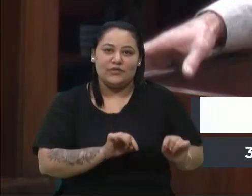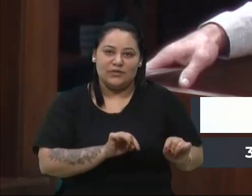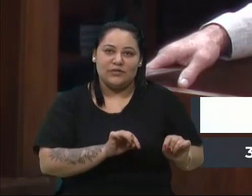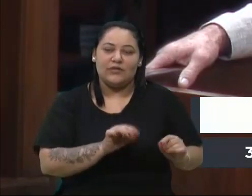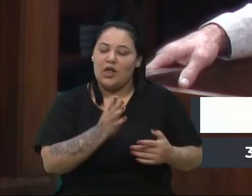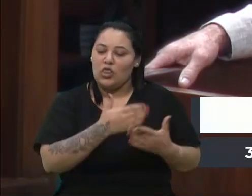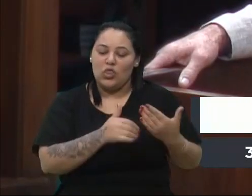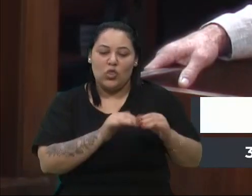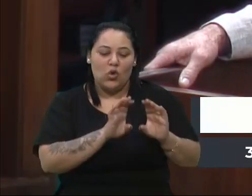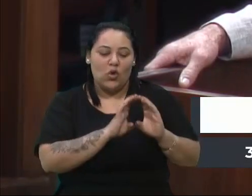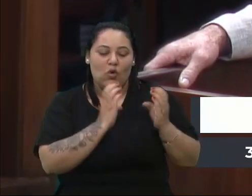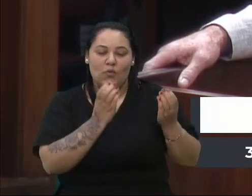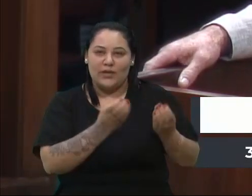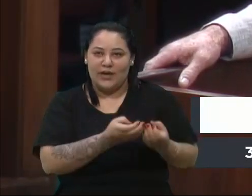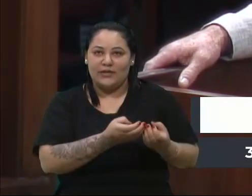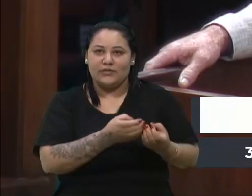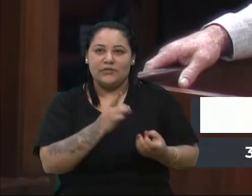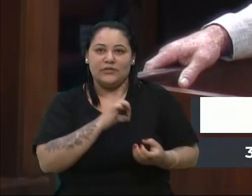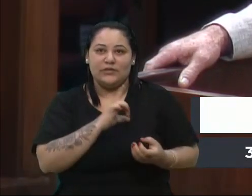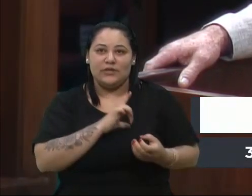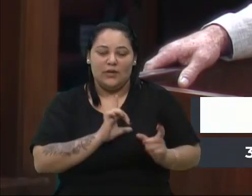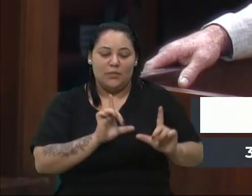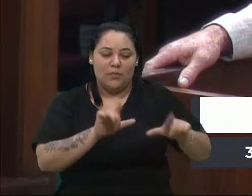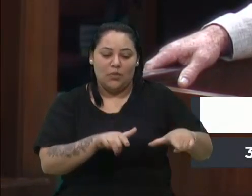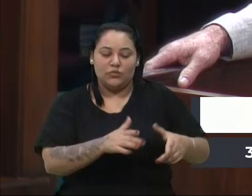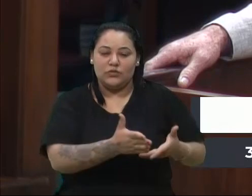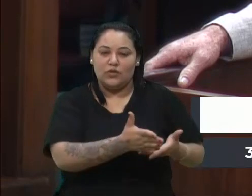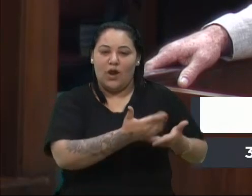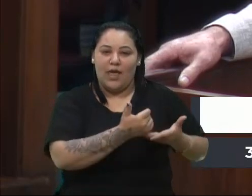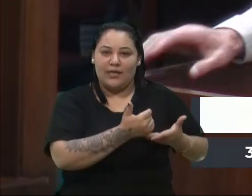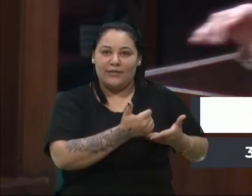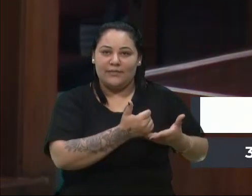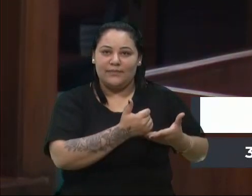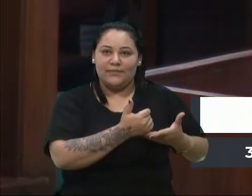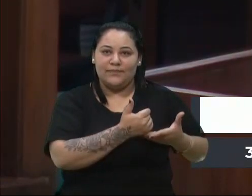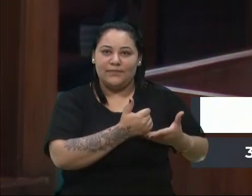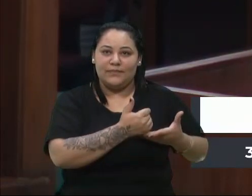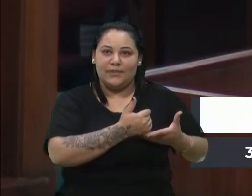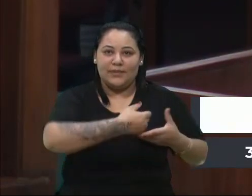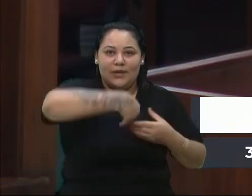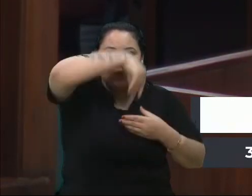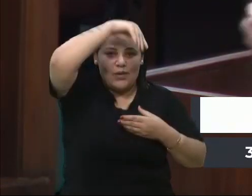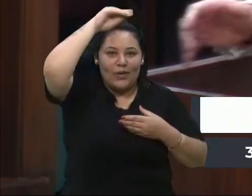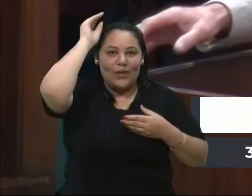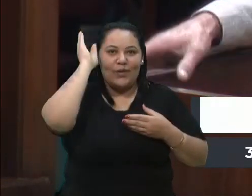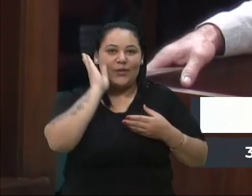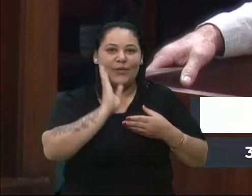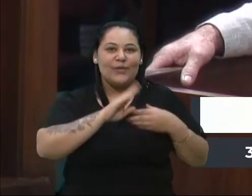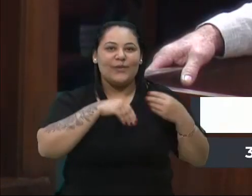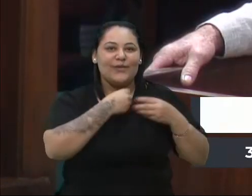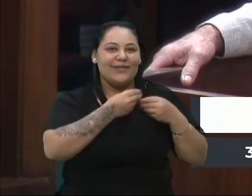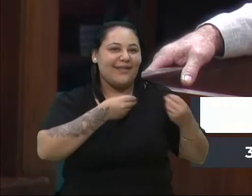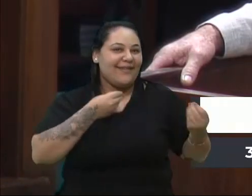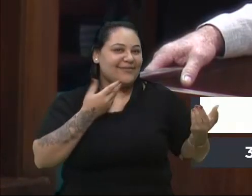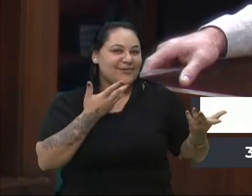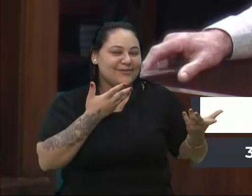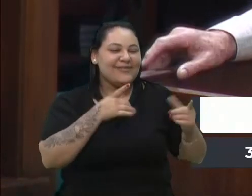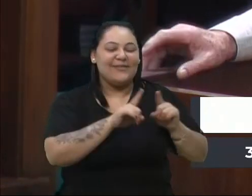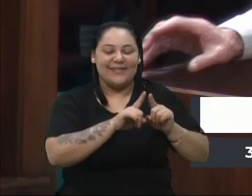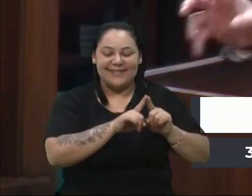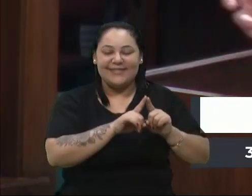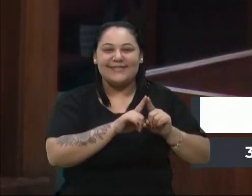toda a comunidade. Existem pontos de coleta, a recepção da Codeca é um dos pontos.